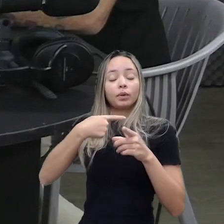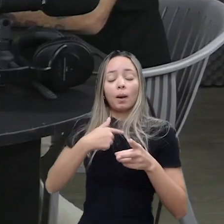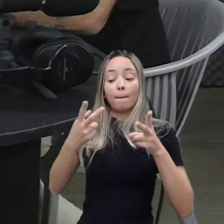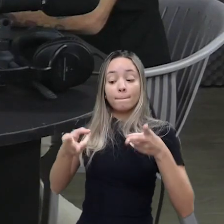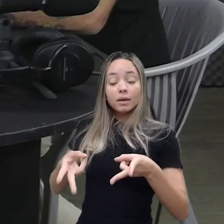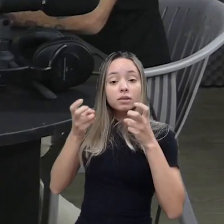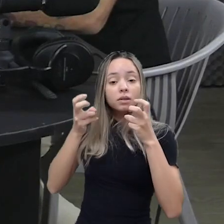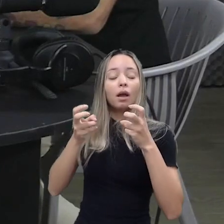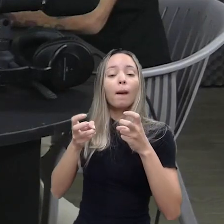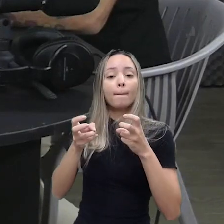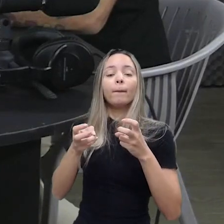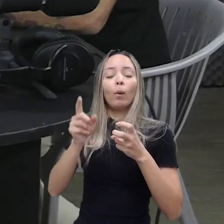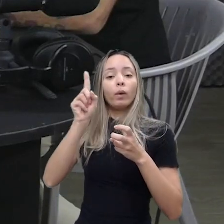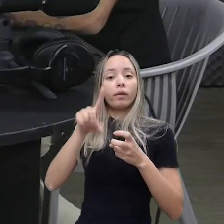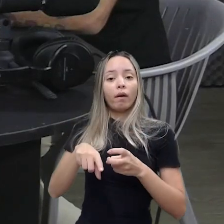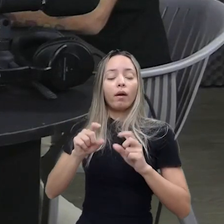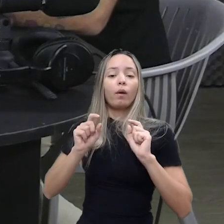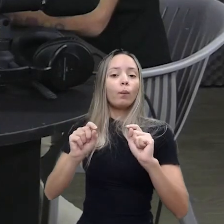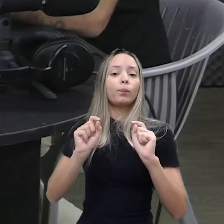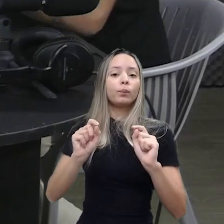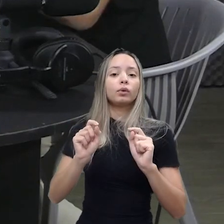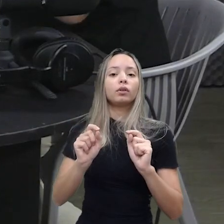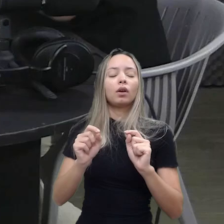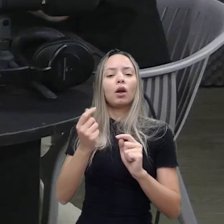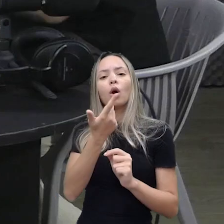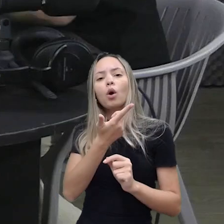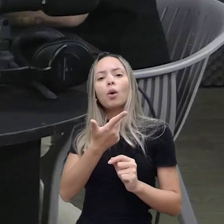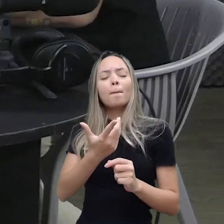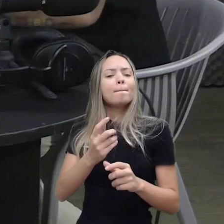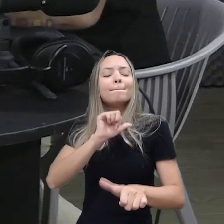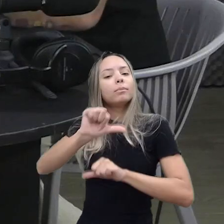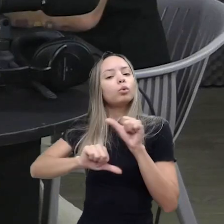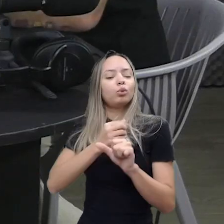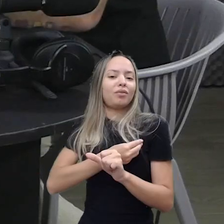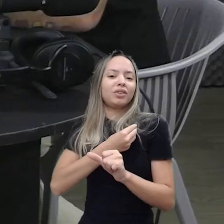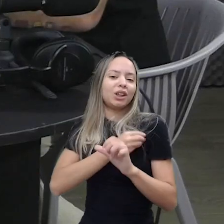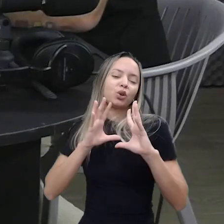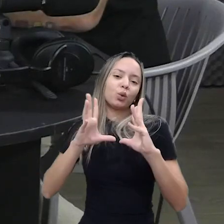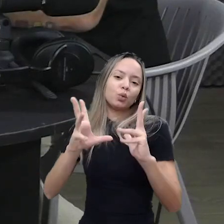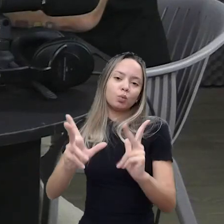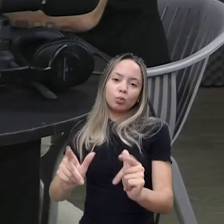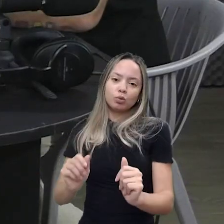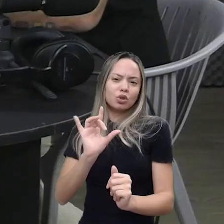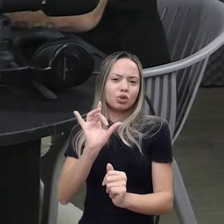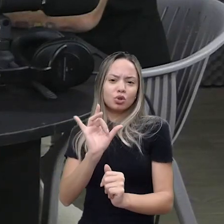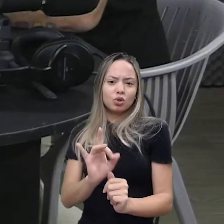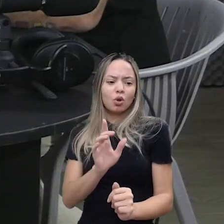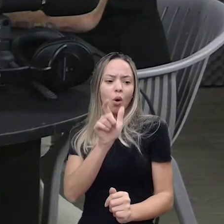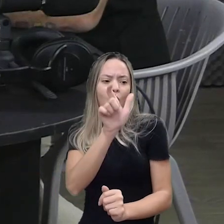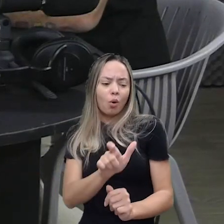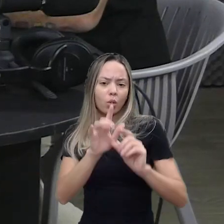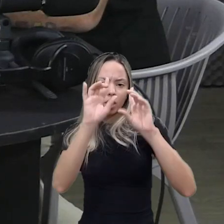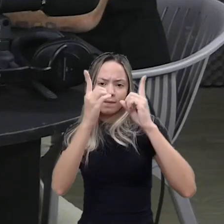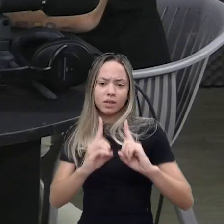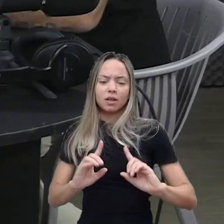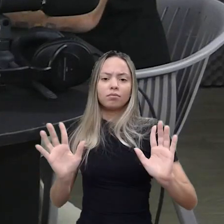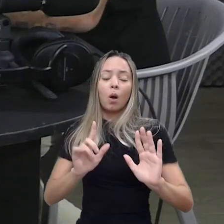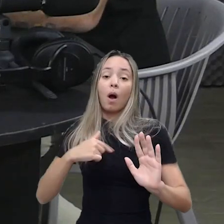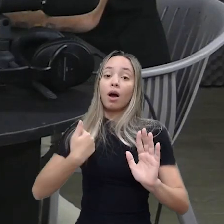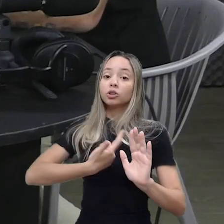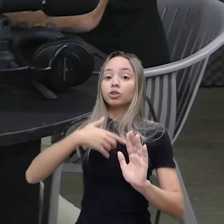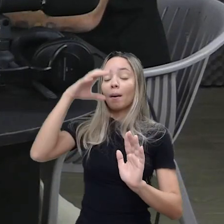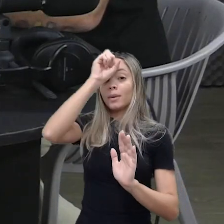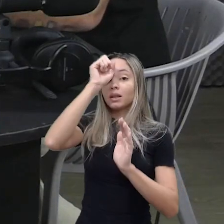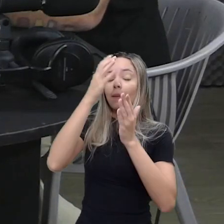que é uma outra. Modifica a vida de todo mundo. sabe? A gente aprende a ser